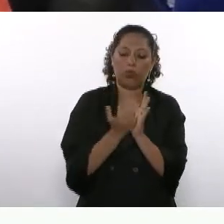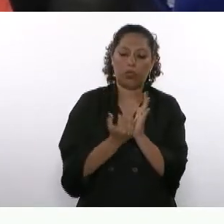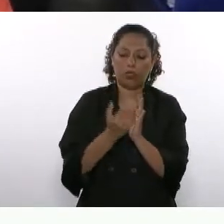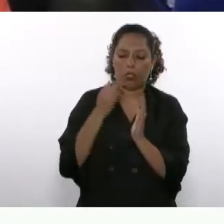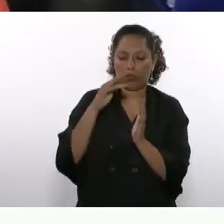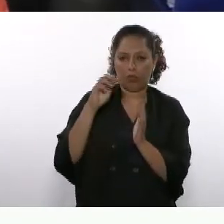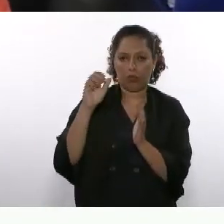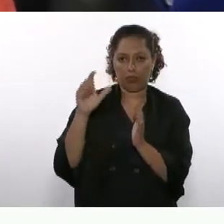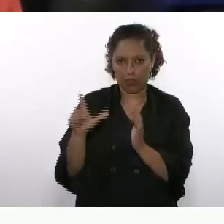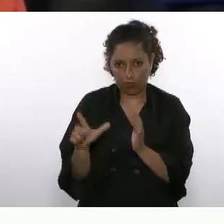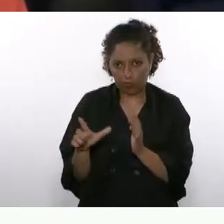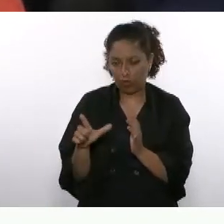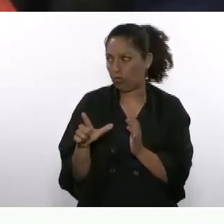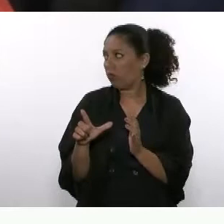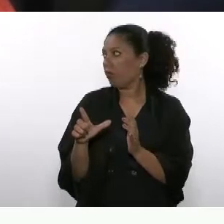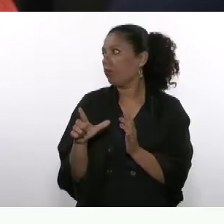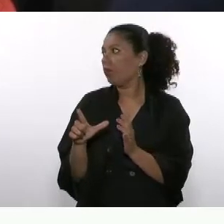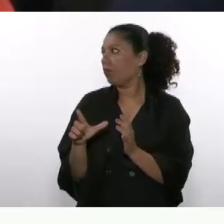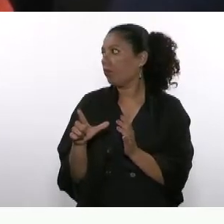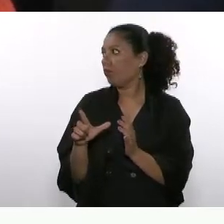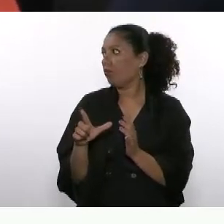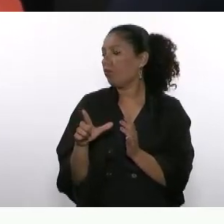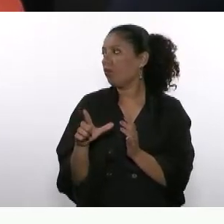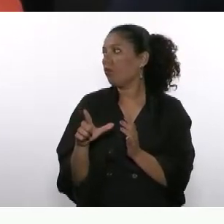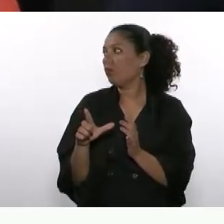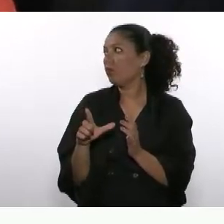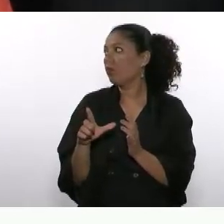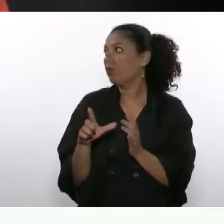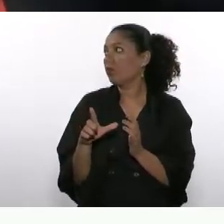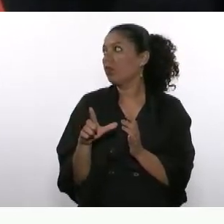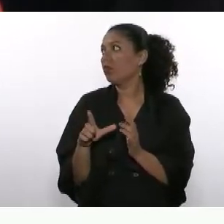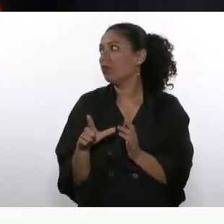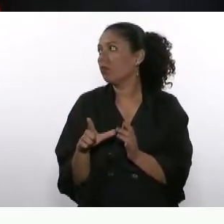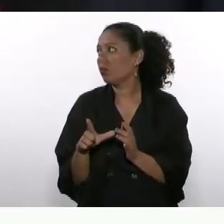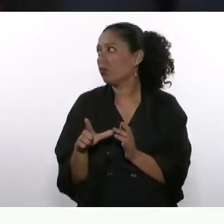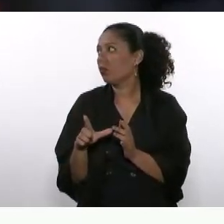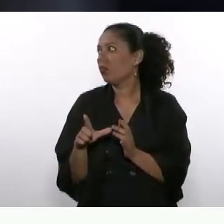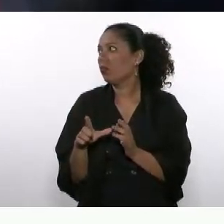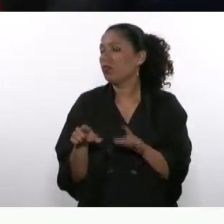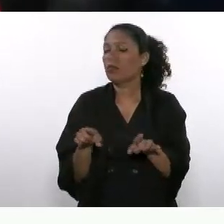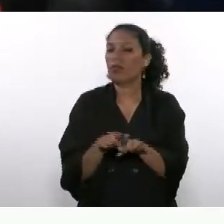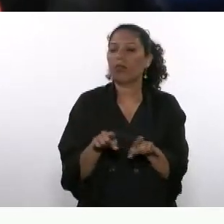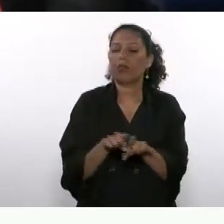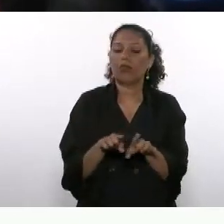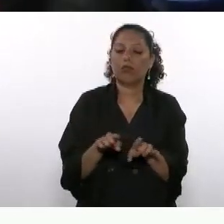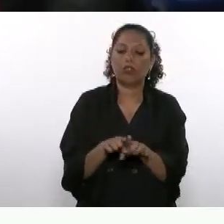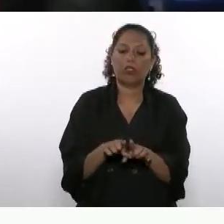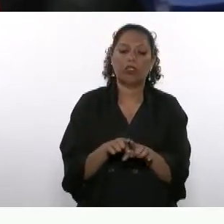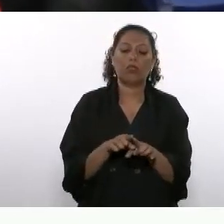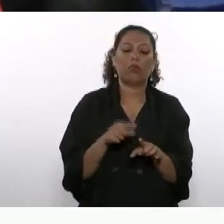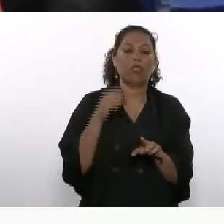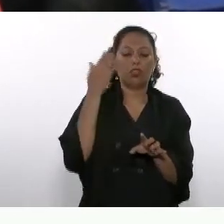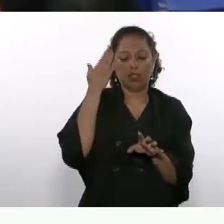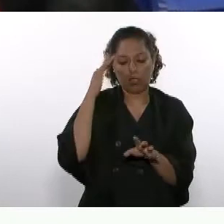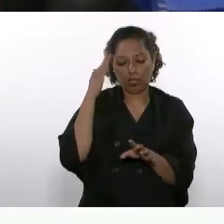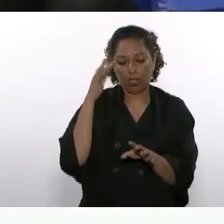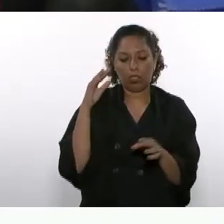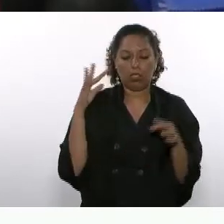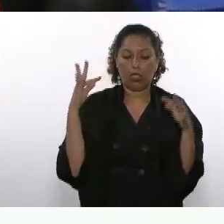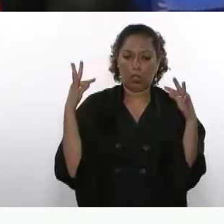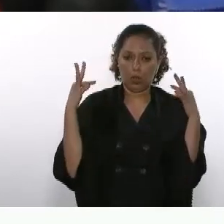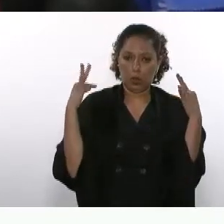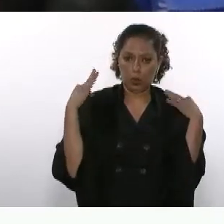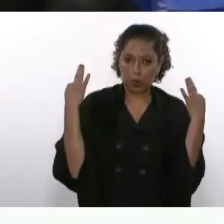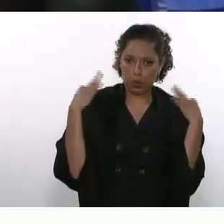monitoramento, do regime de recuperação fiscal, o reconhecimento de que promoção no turismo era